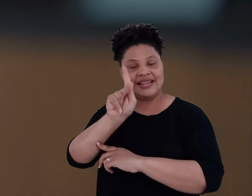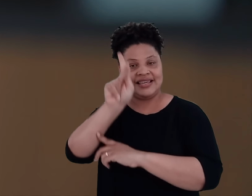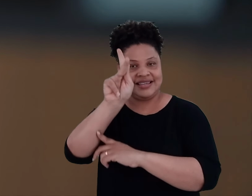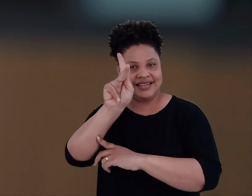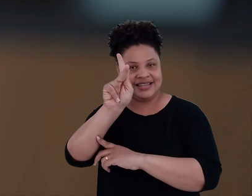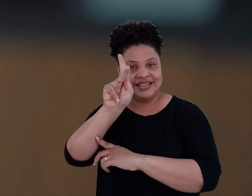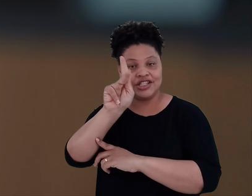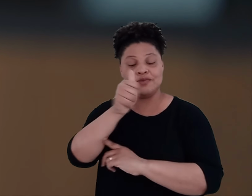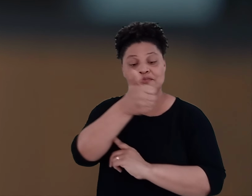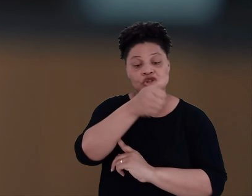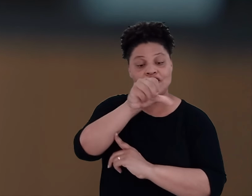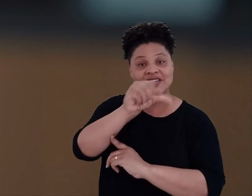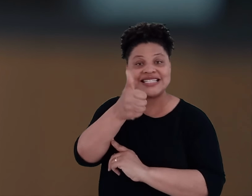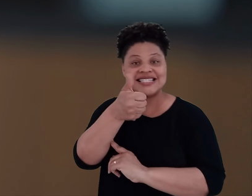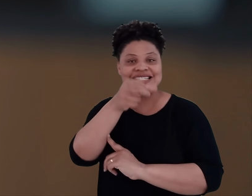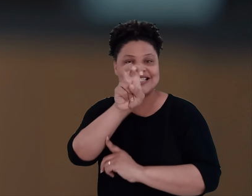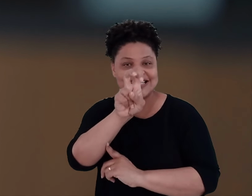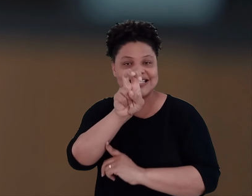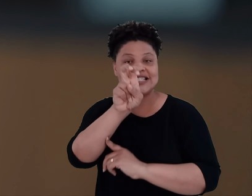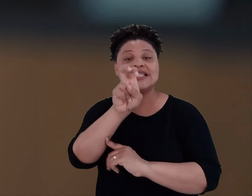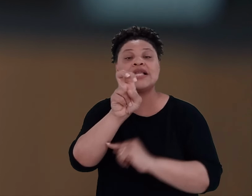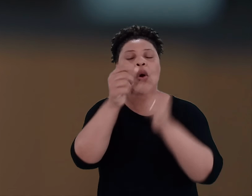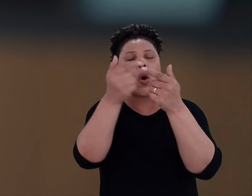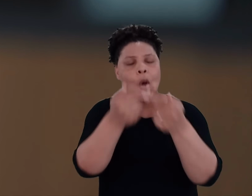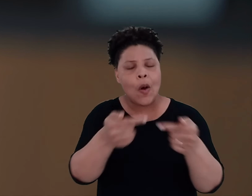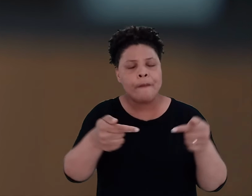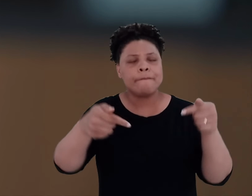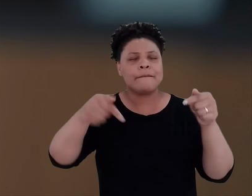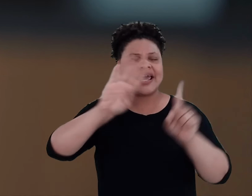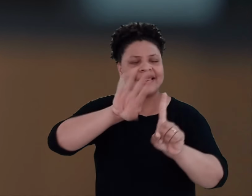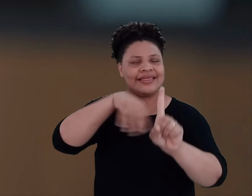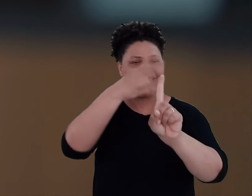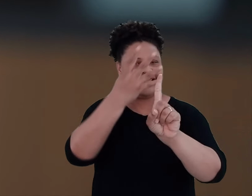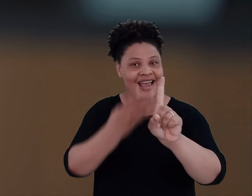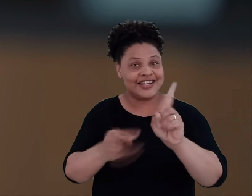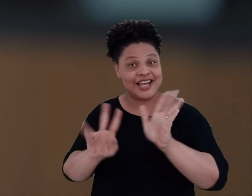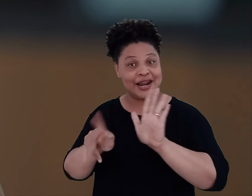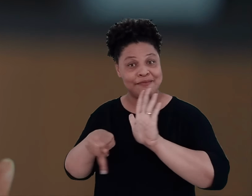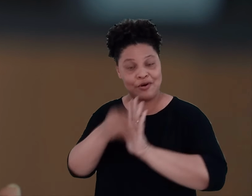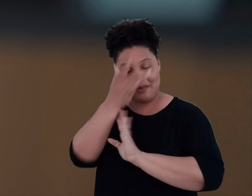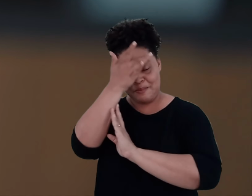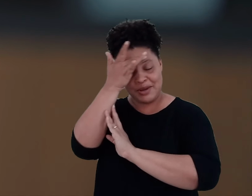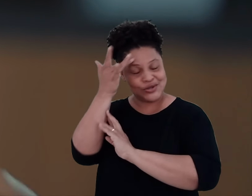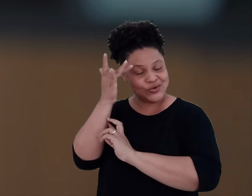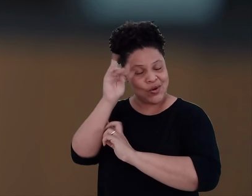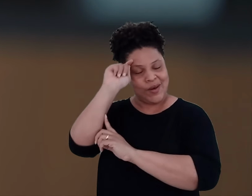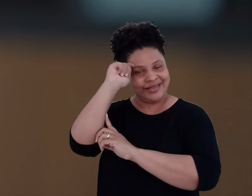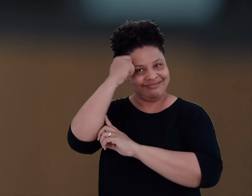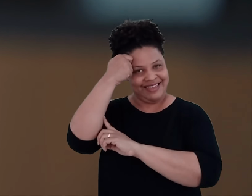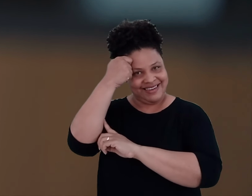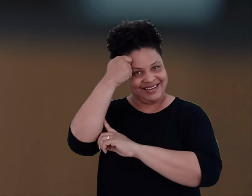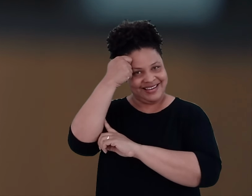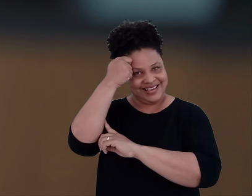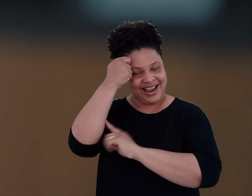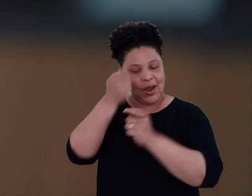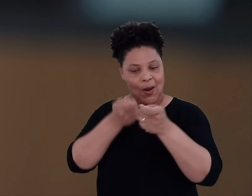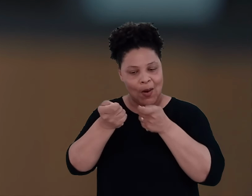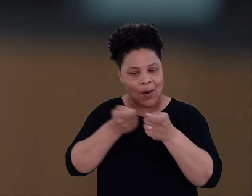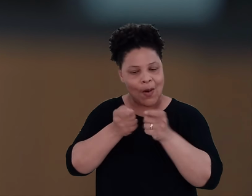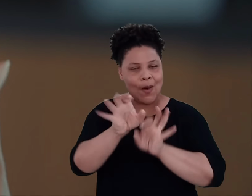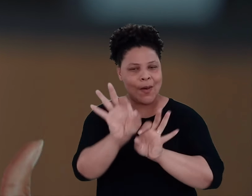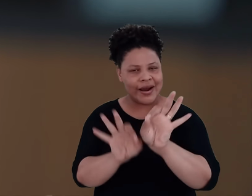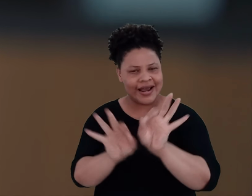circulou na imprensa paulista no século XX e era dirigido por pessoas negras. Pois é, várias iniciativas mostram a força do